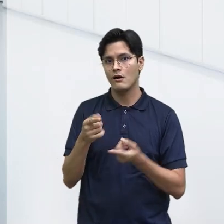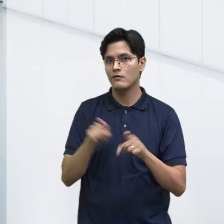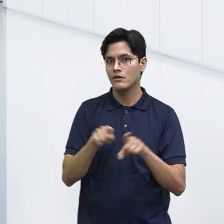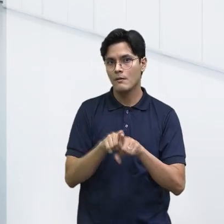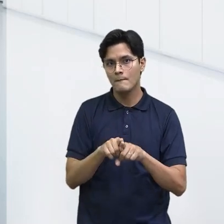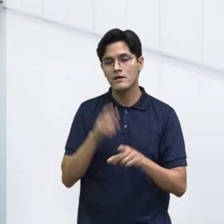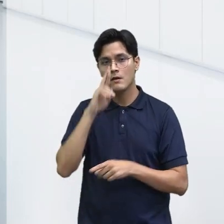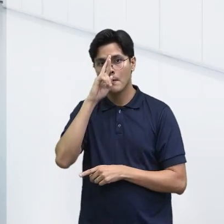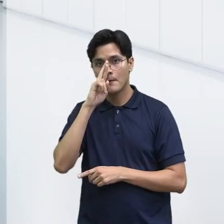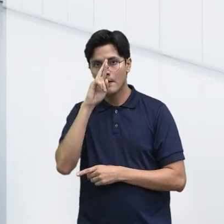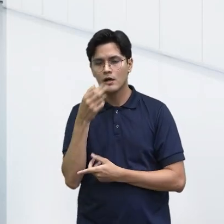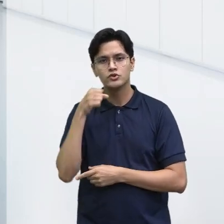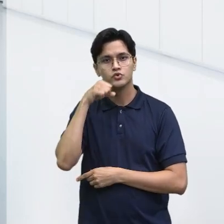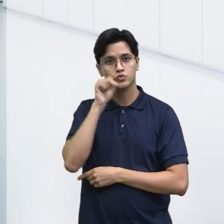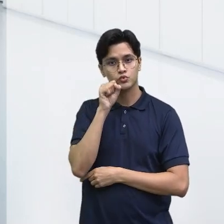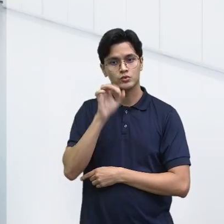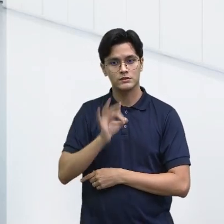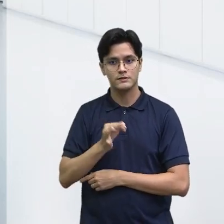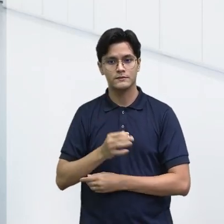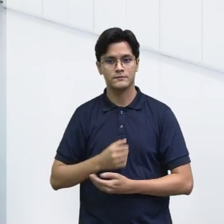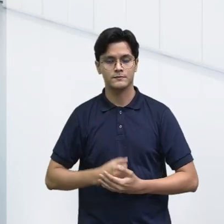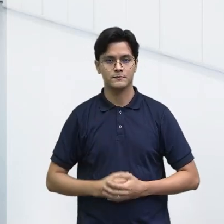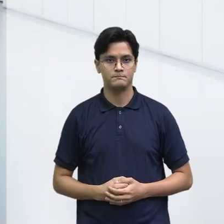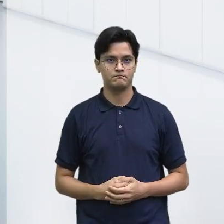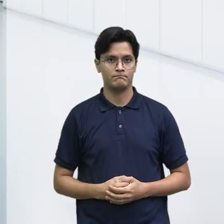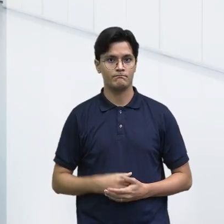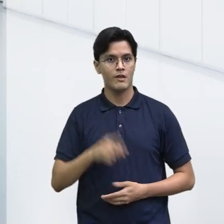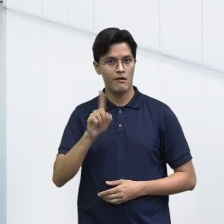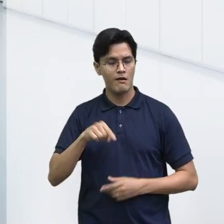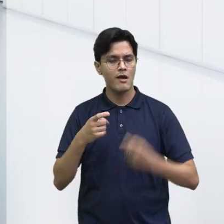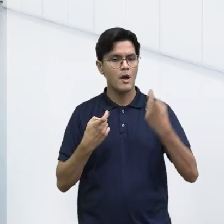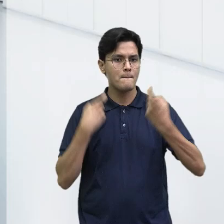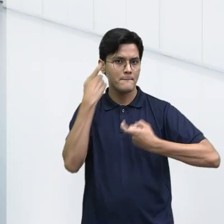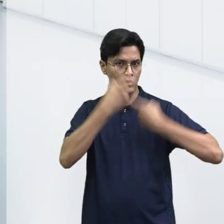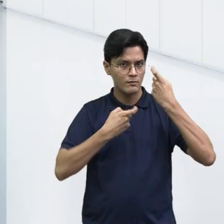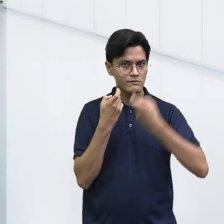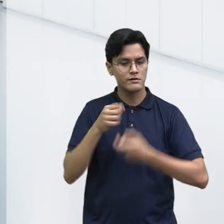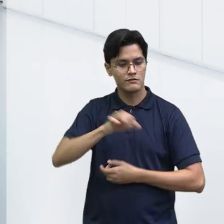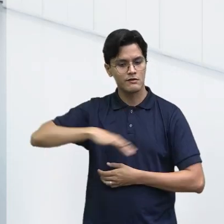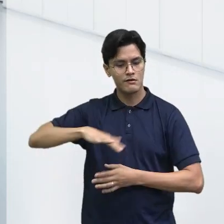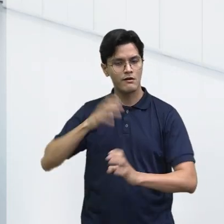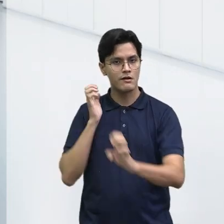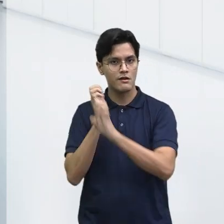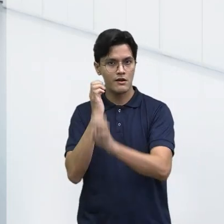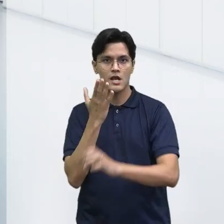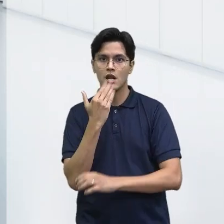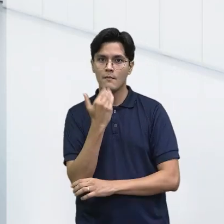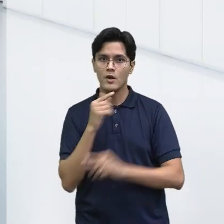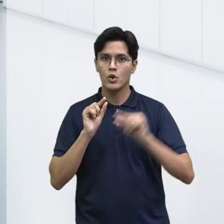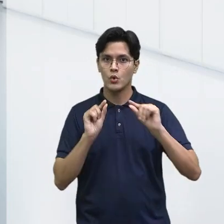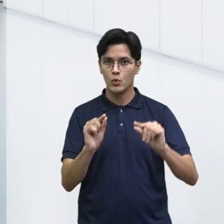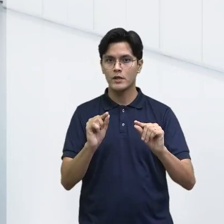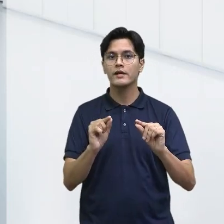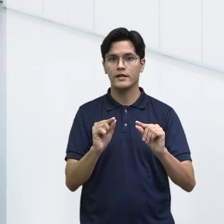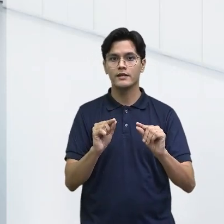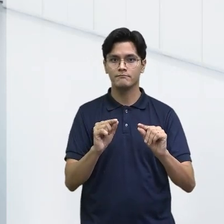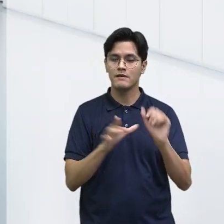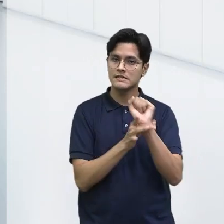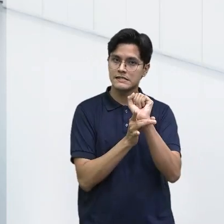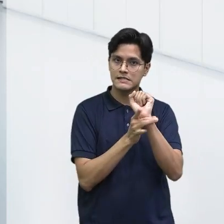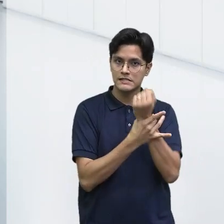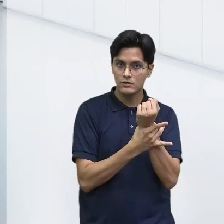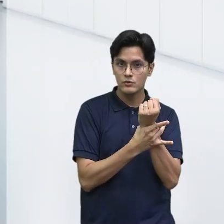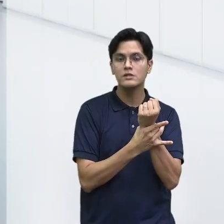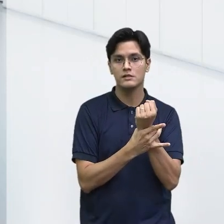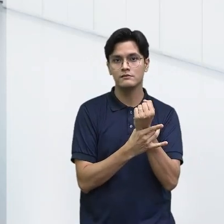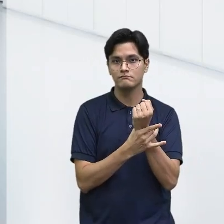e sucos. É uma preocupação da engenharia de alimentos hoje a segurança dos alimentos